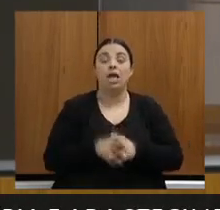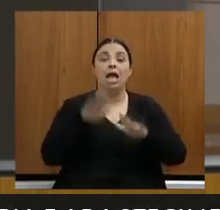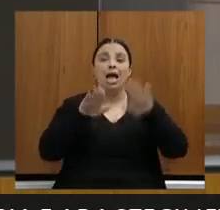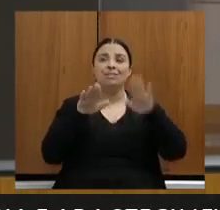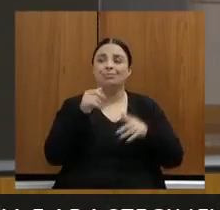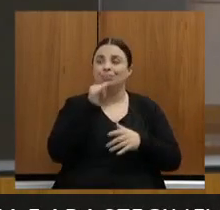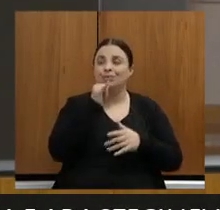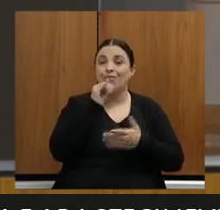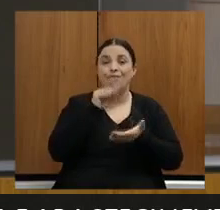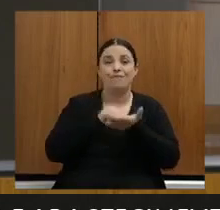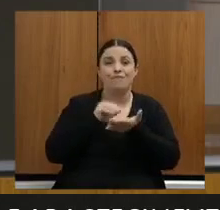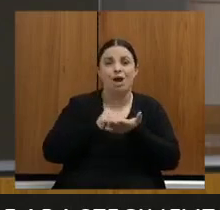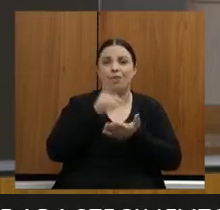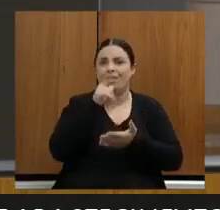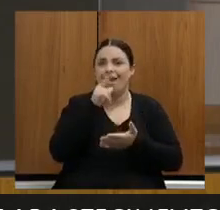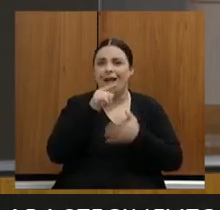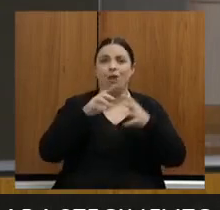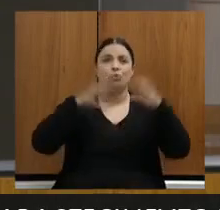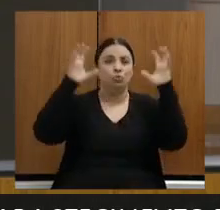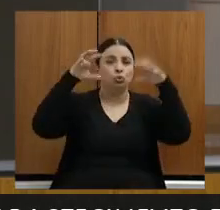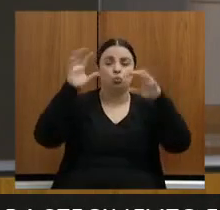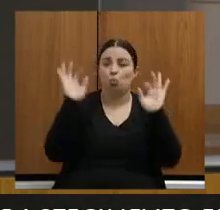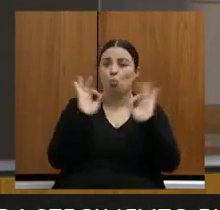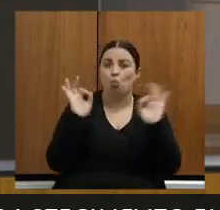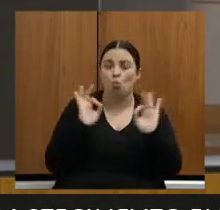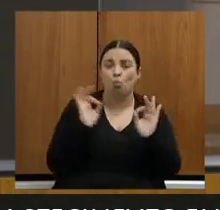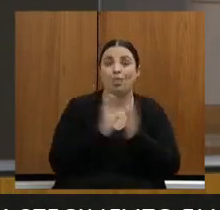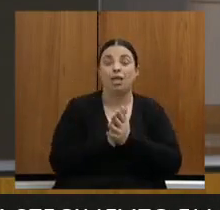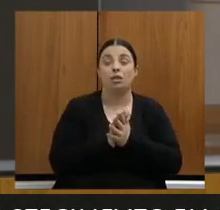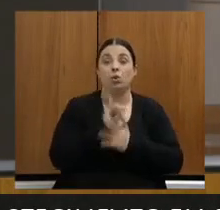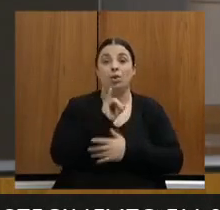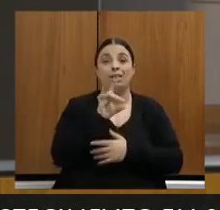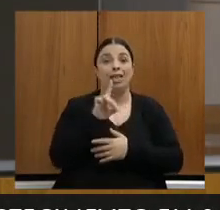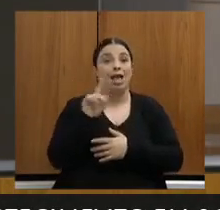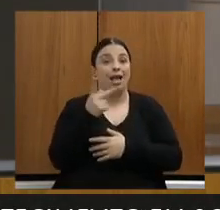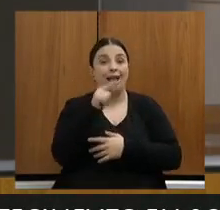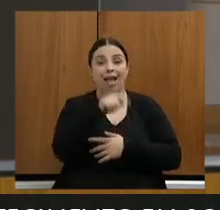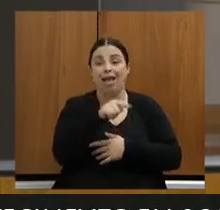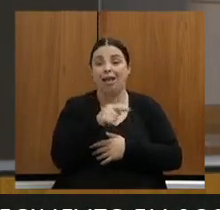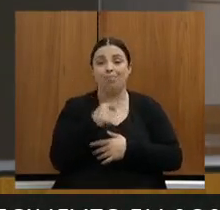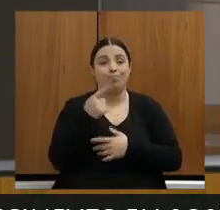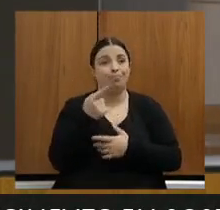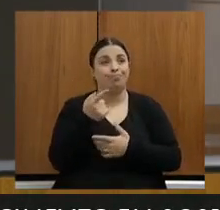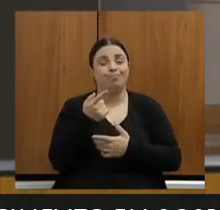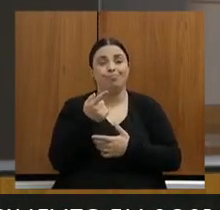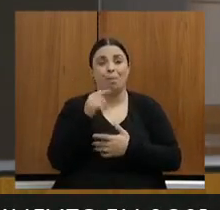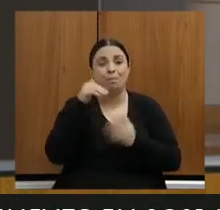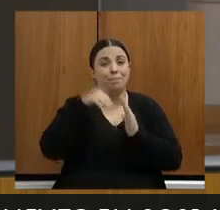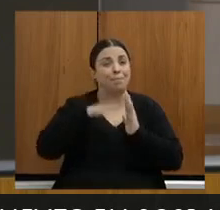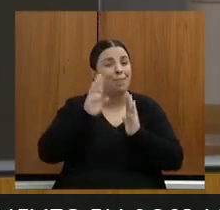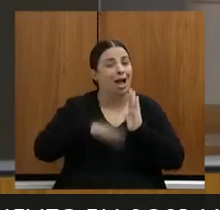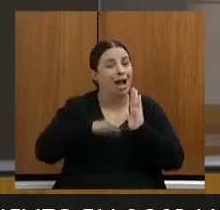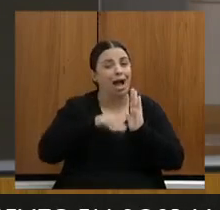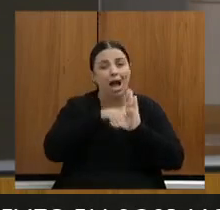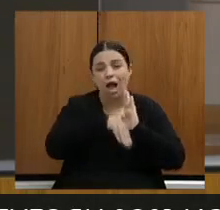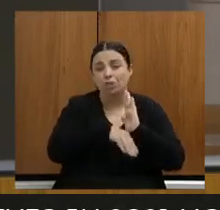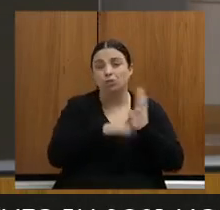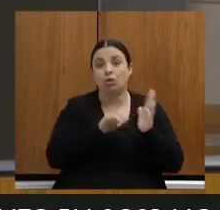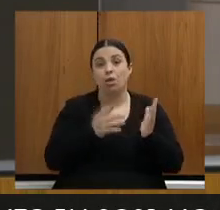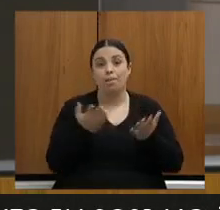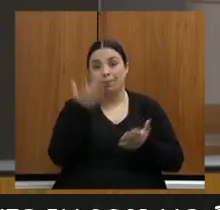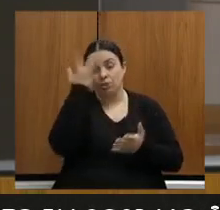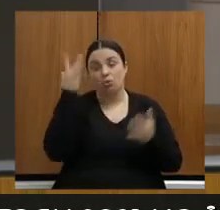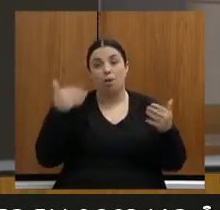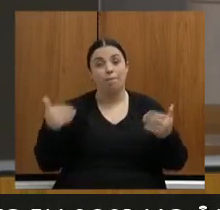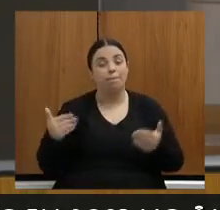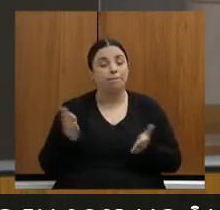conseguindo produzir o IDH nessas regiões ele é muito baixo são pessoas em situação de extrema pobreza e de miserabilidade e ainda tem que fazer os